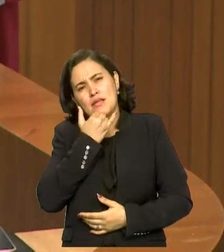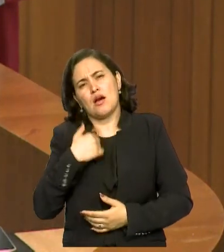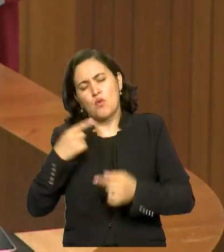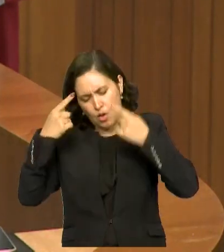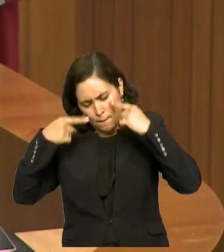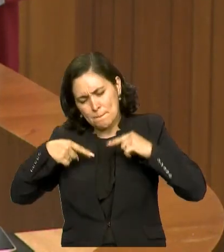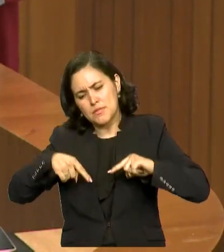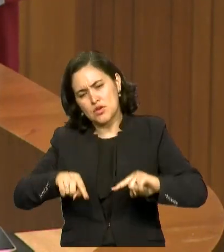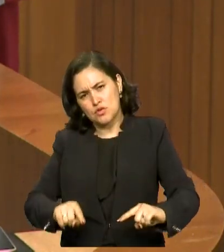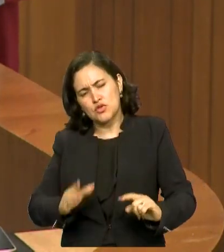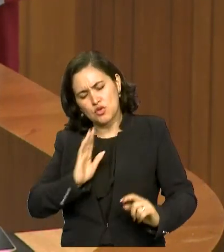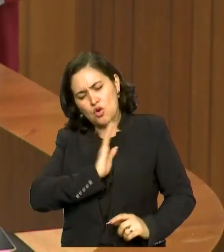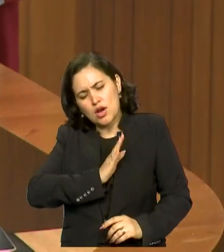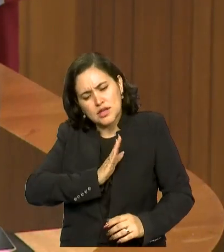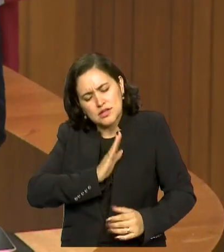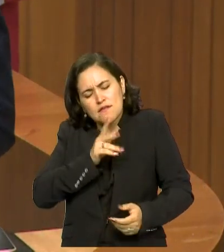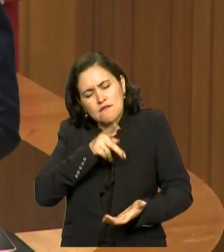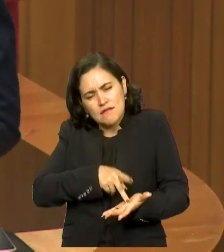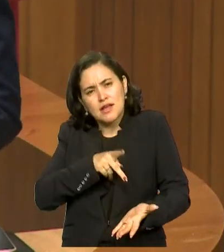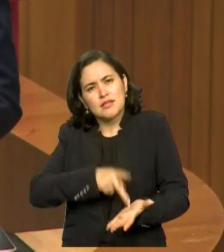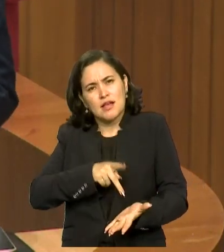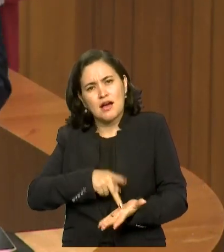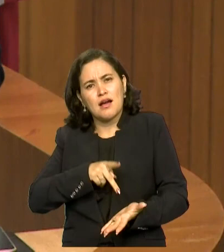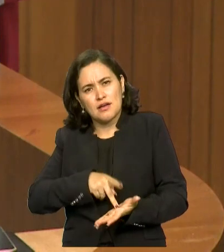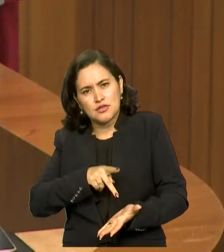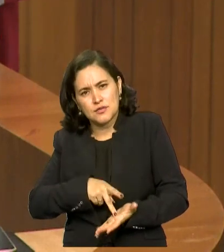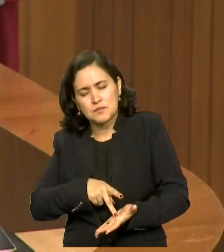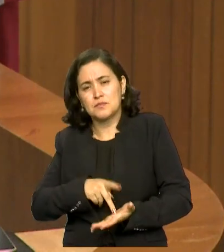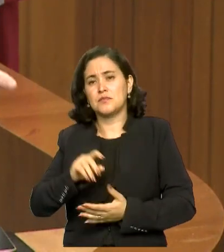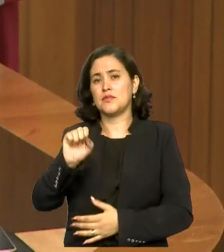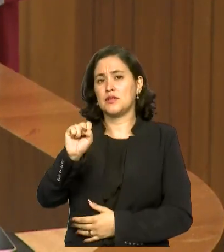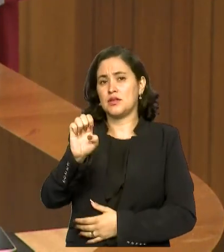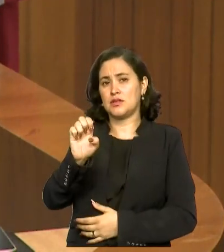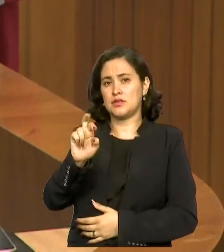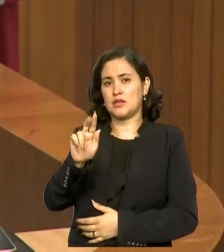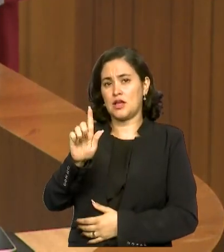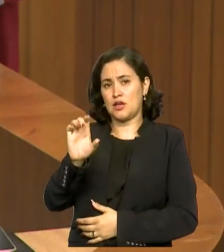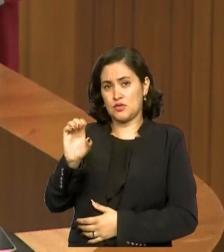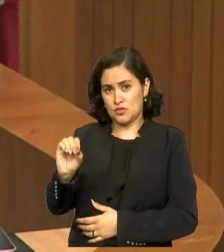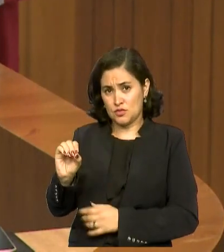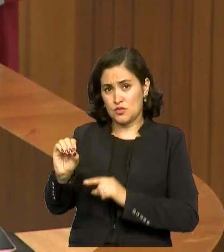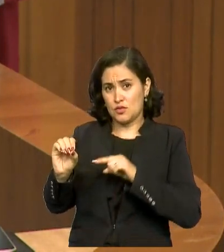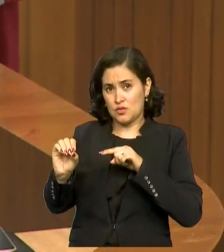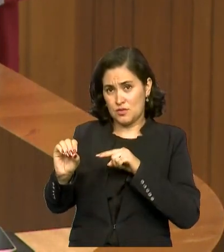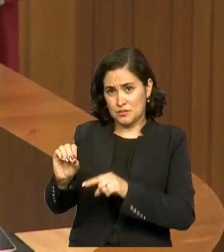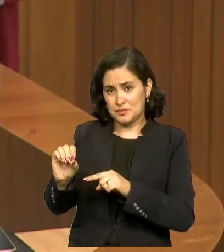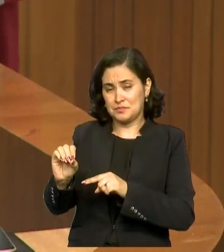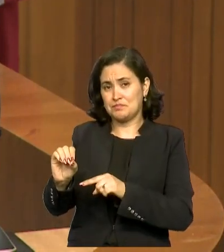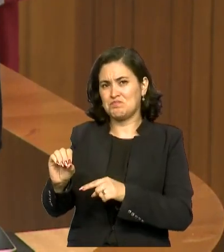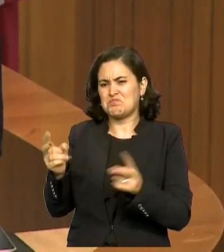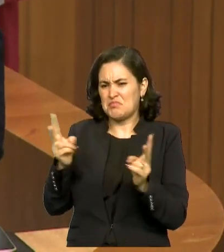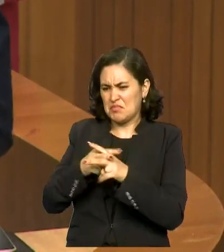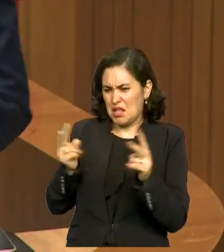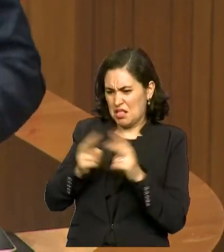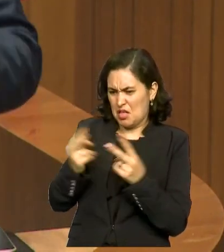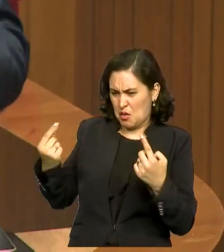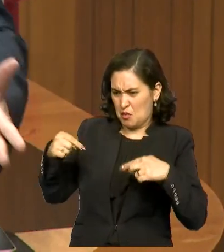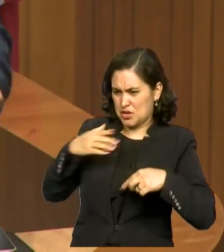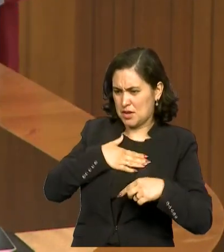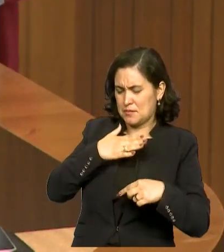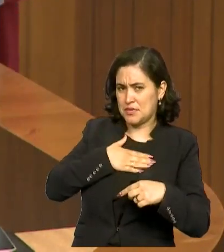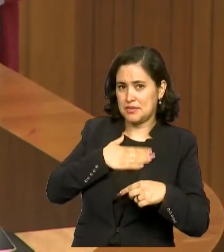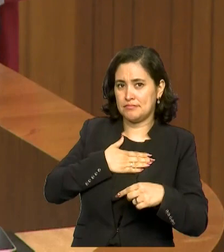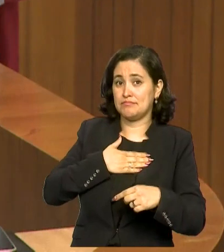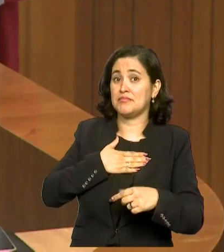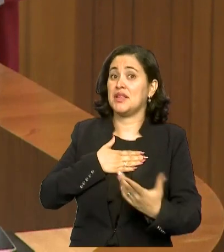do meu coração ao Sérgio, que teve esse resultado negativo, brigou comigo, Deus até castigou, né? Foi rebaixado, mas